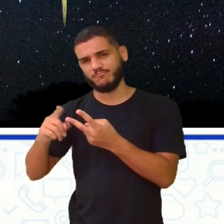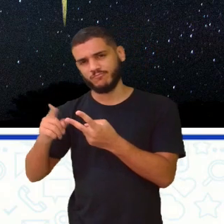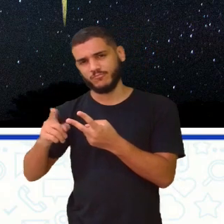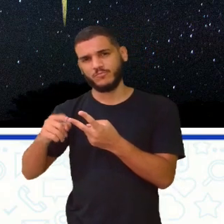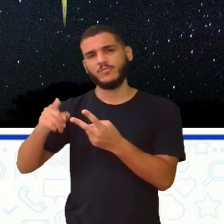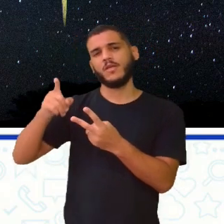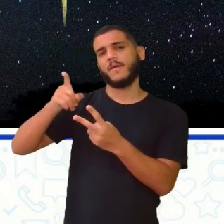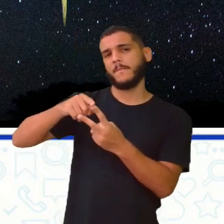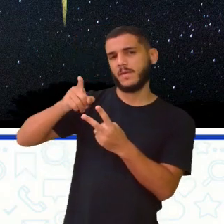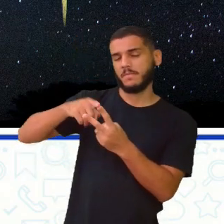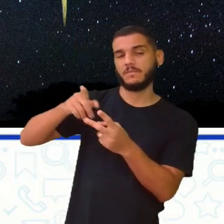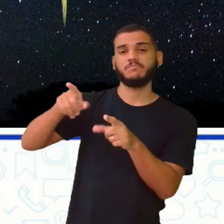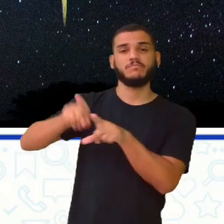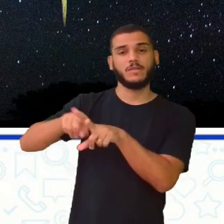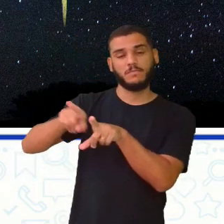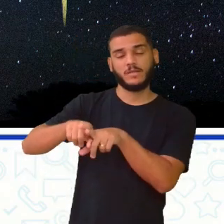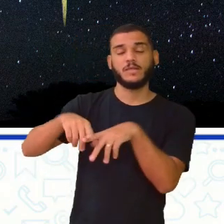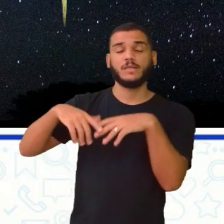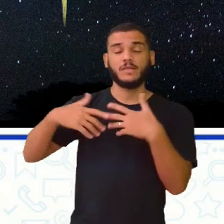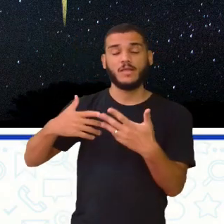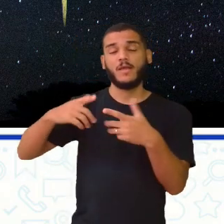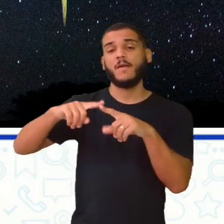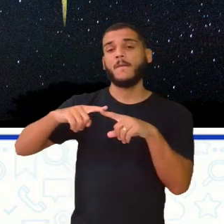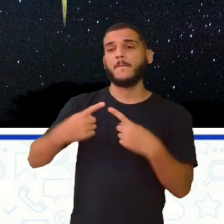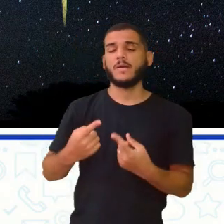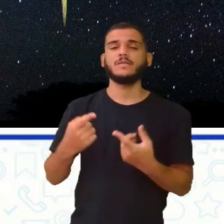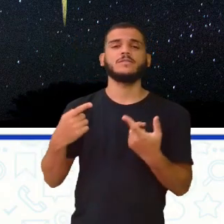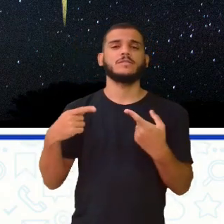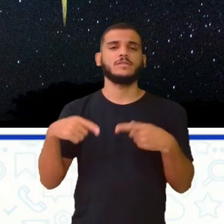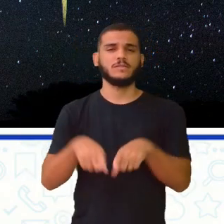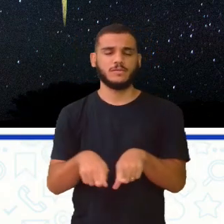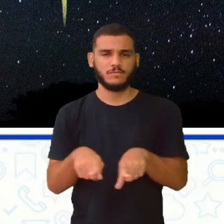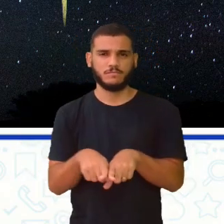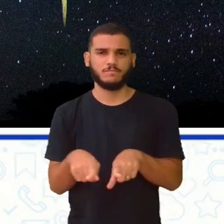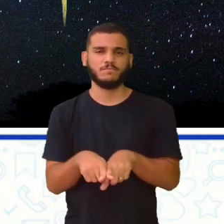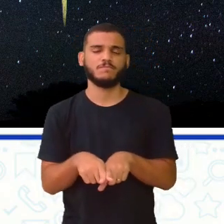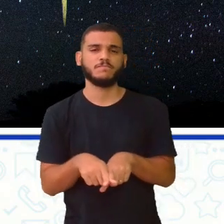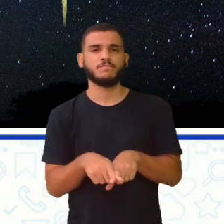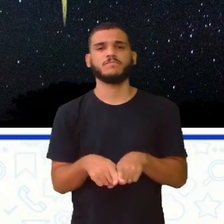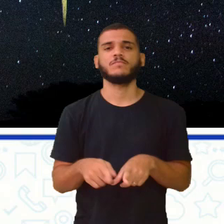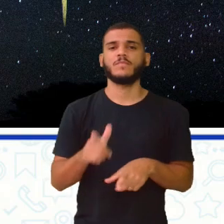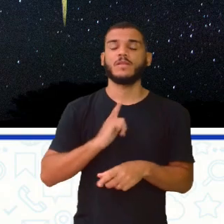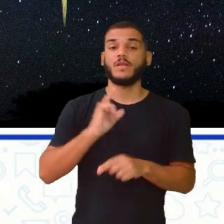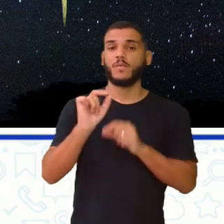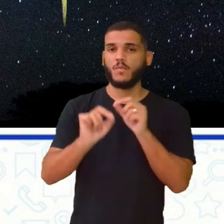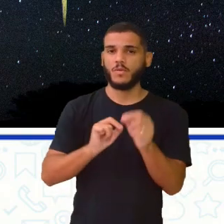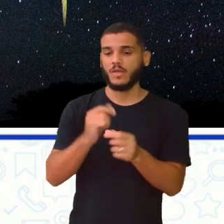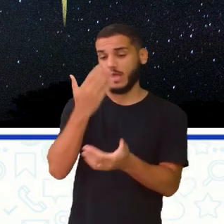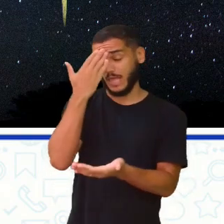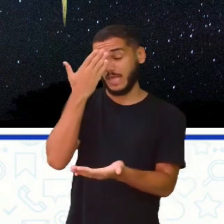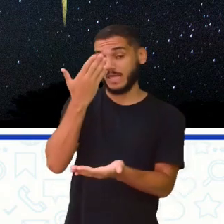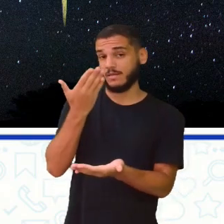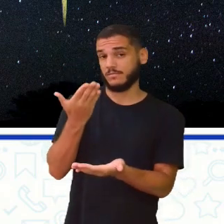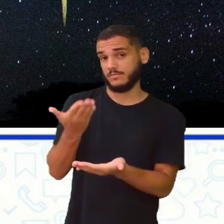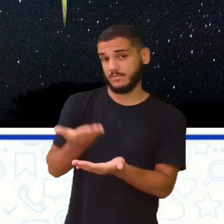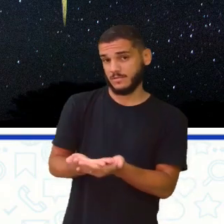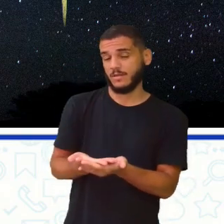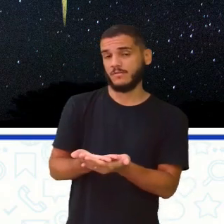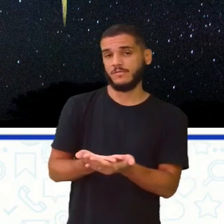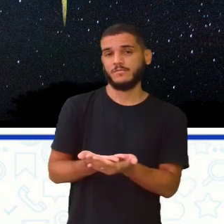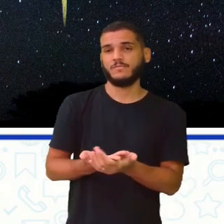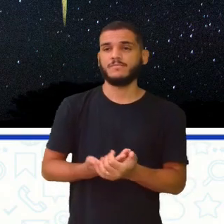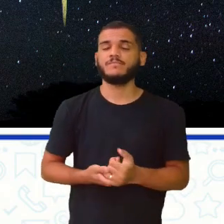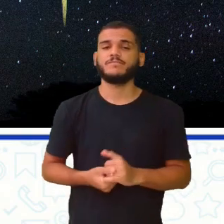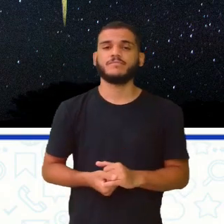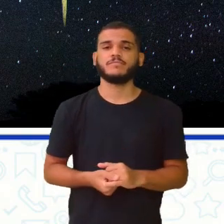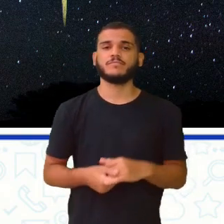de astrologia, mas eles também, eles tinham uma crença com eles, não